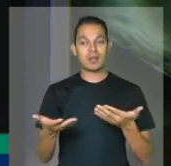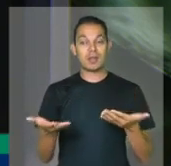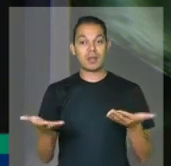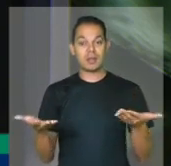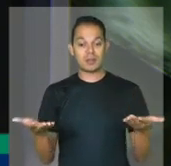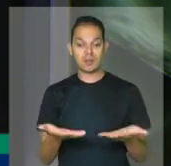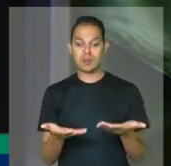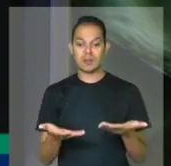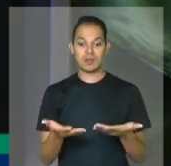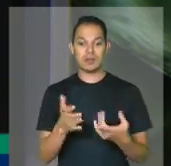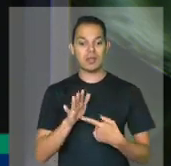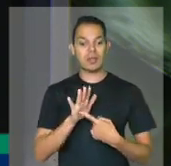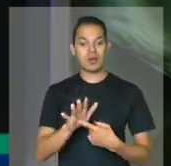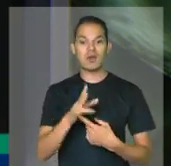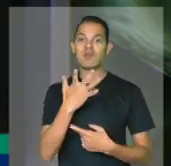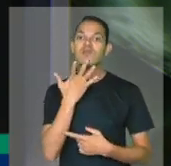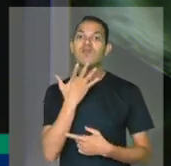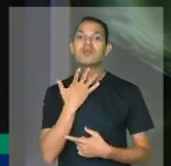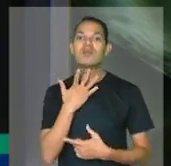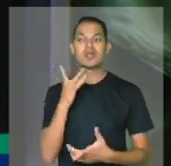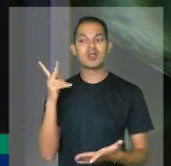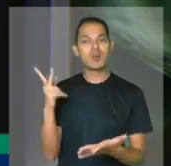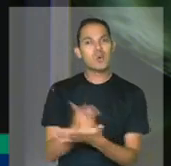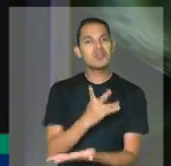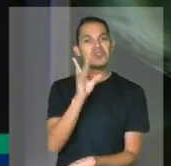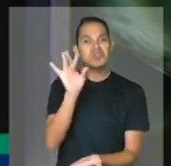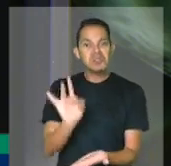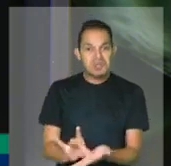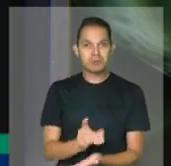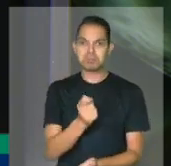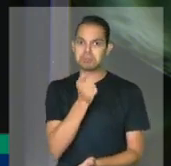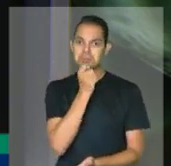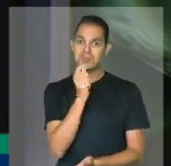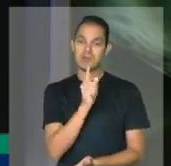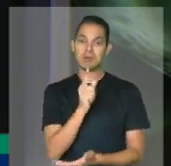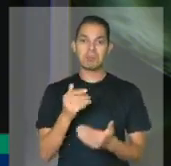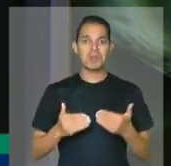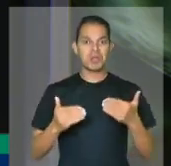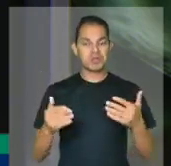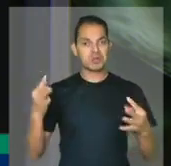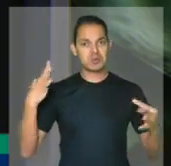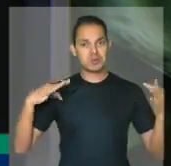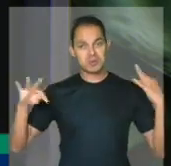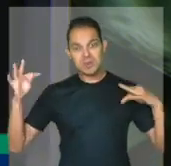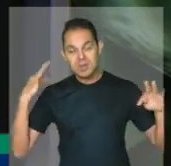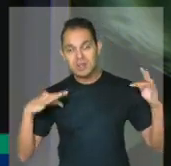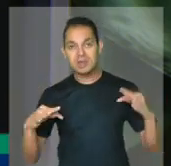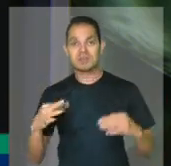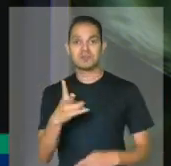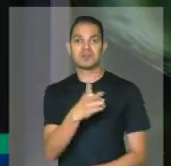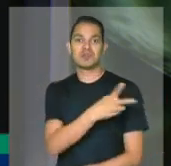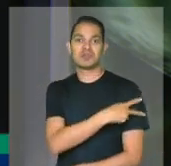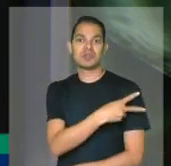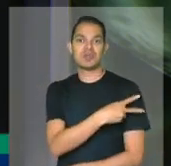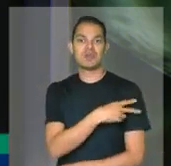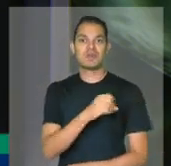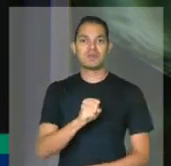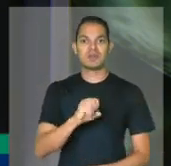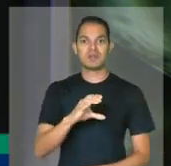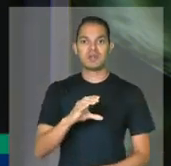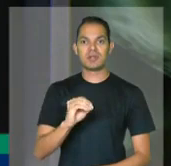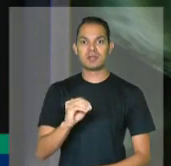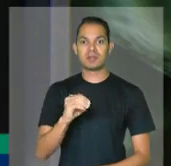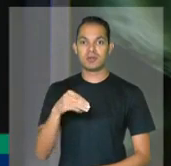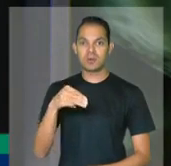mostra apenas uma bandeira, nada de efetividade. Vide ministro do Turismo, chefe da SECOM e muitas